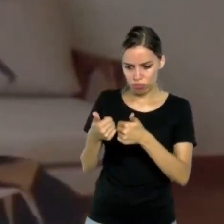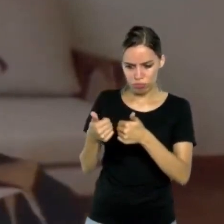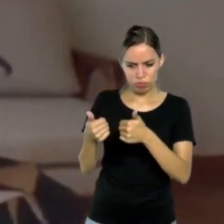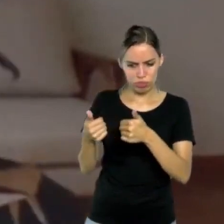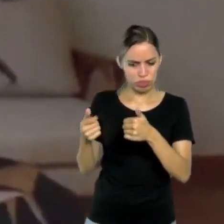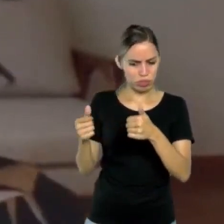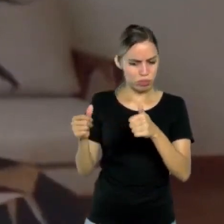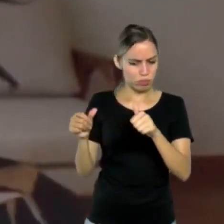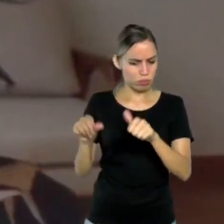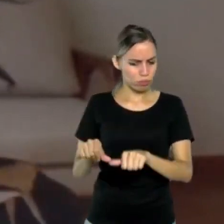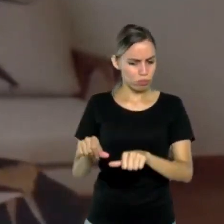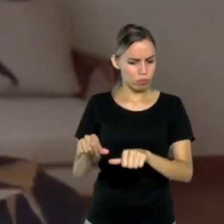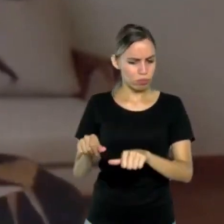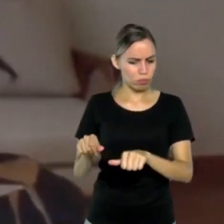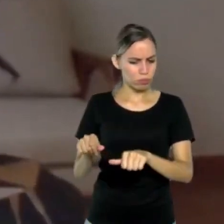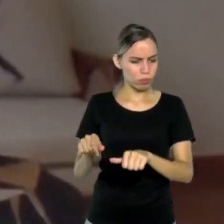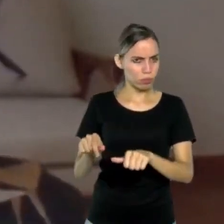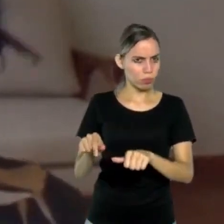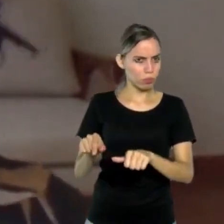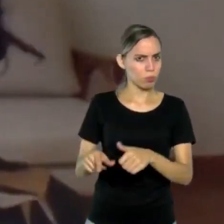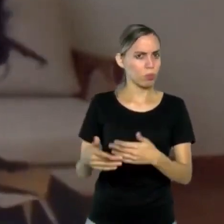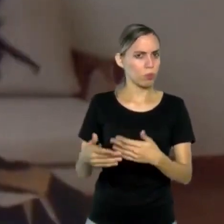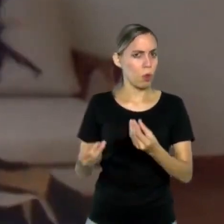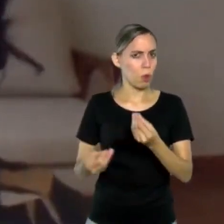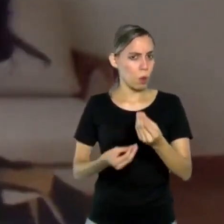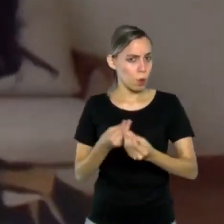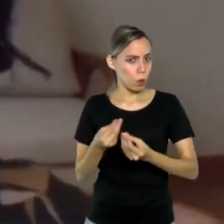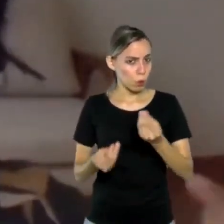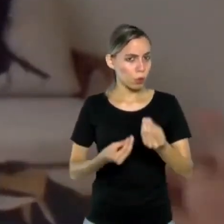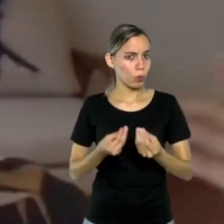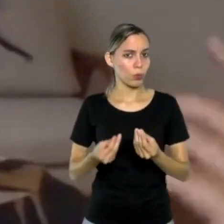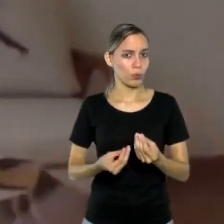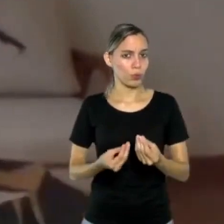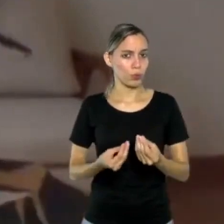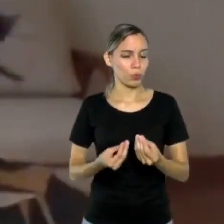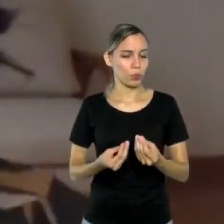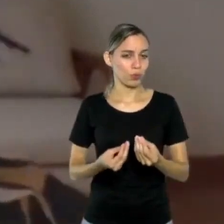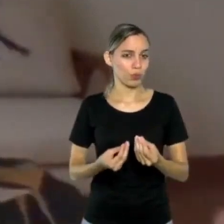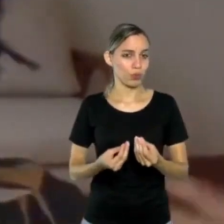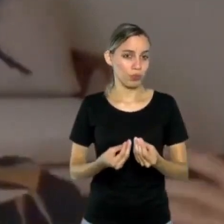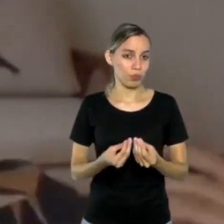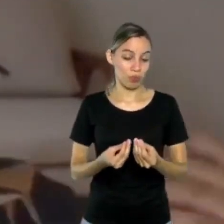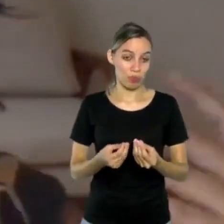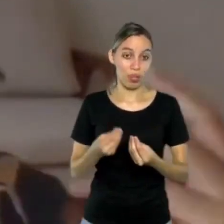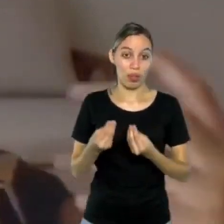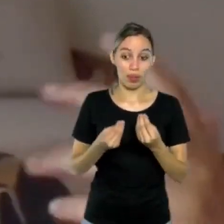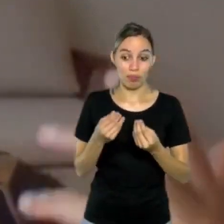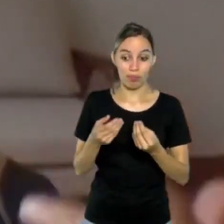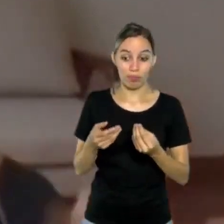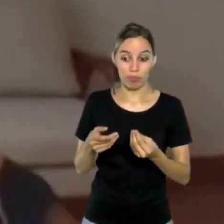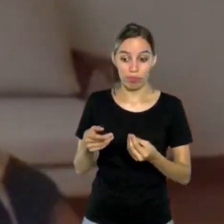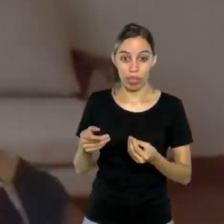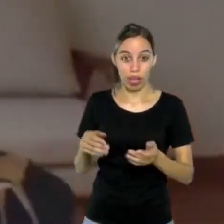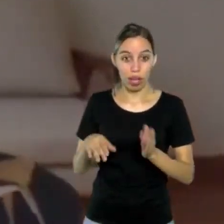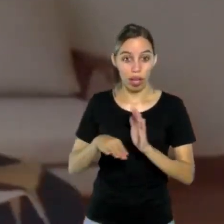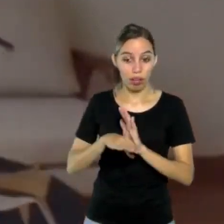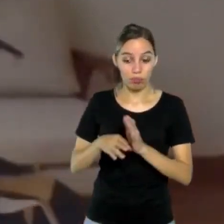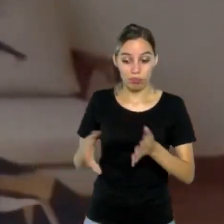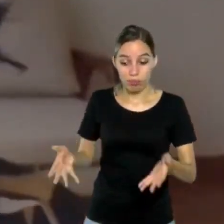desafia, e como é que a gente desafia e leva para além, ajuda a dar aquele outro passo que você não deu,